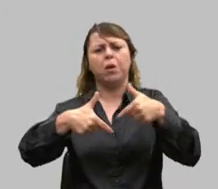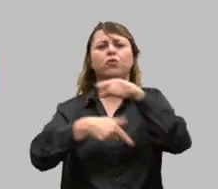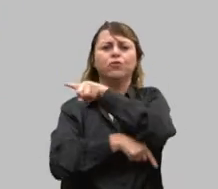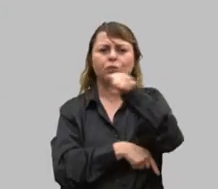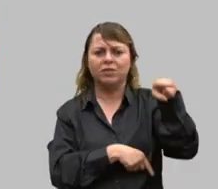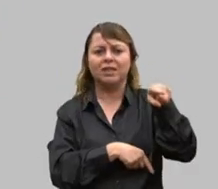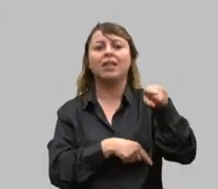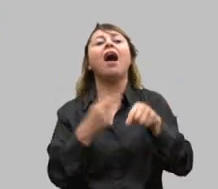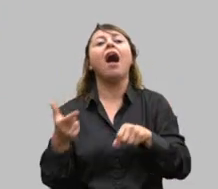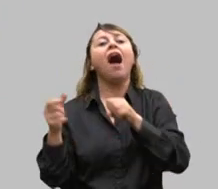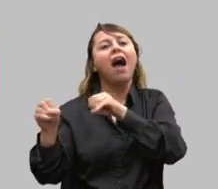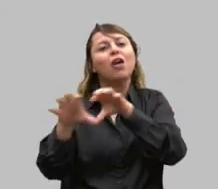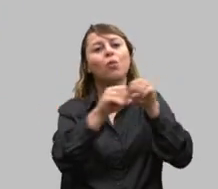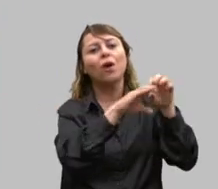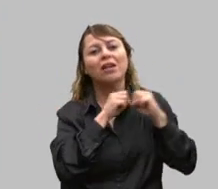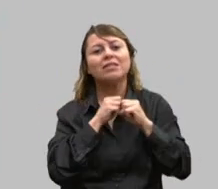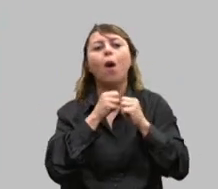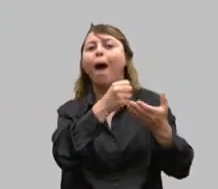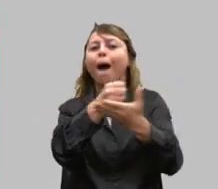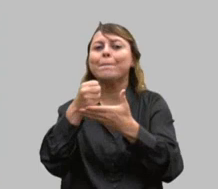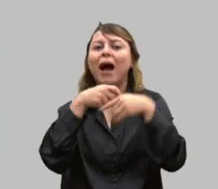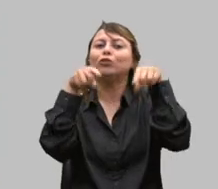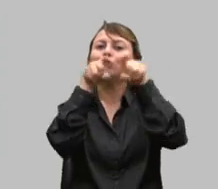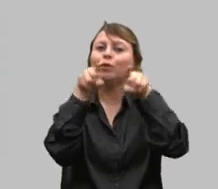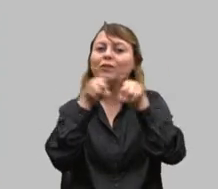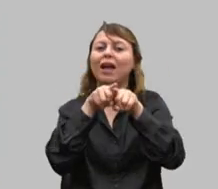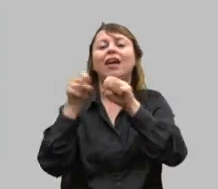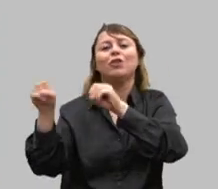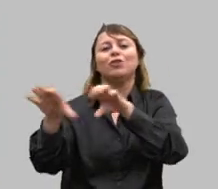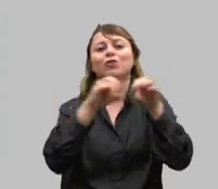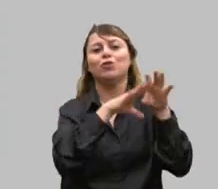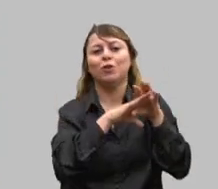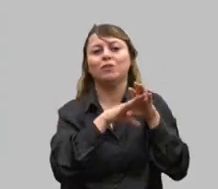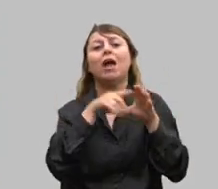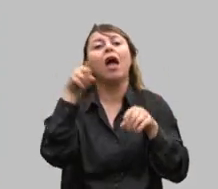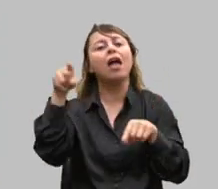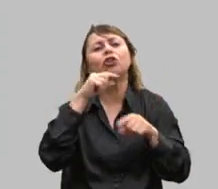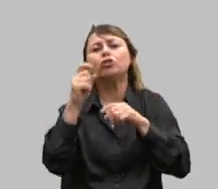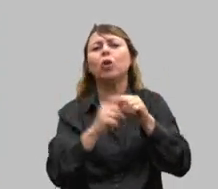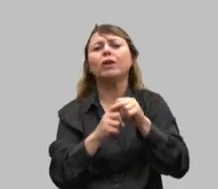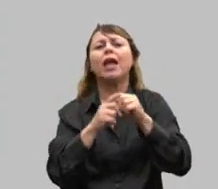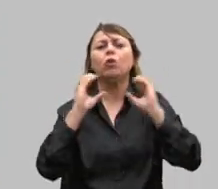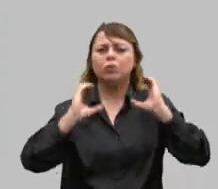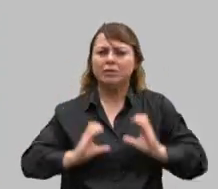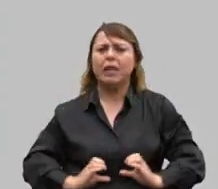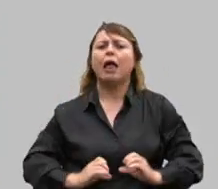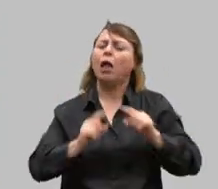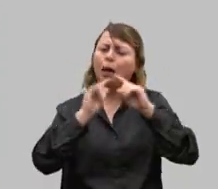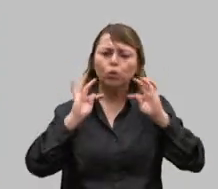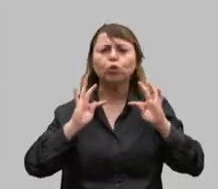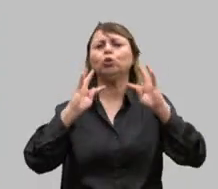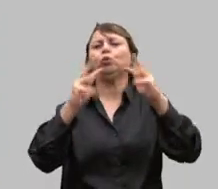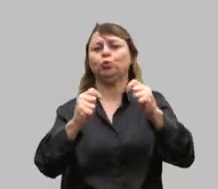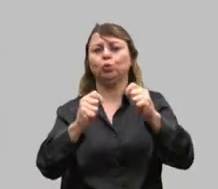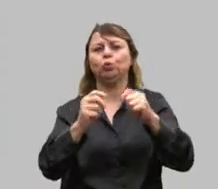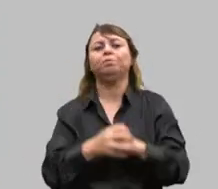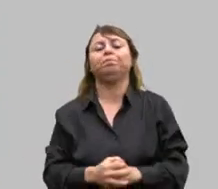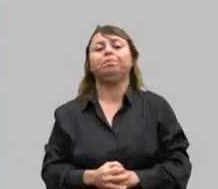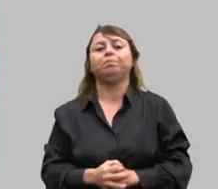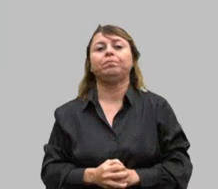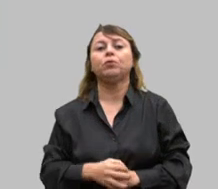a educação é a base de um cidadão a educação é a base de tudo prezados